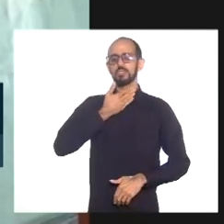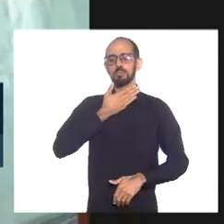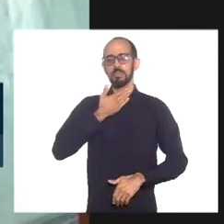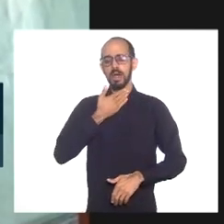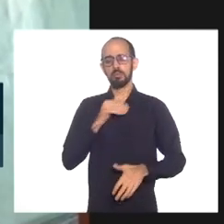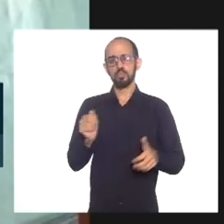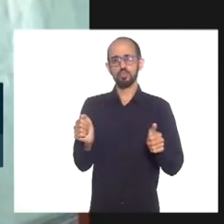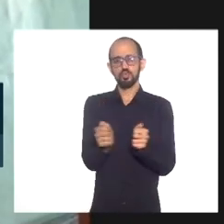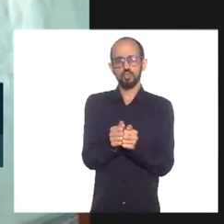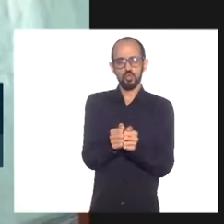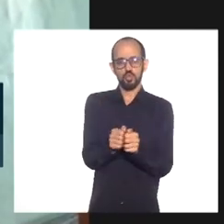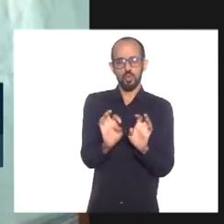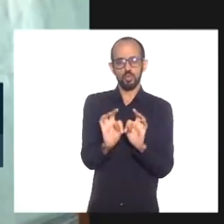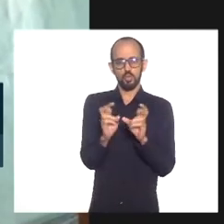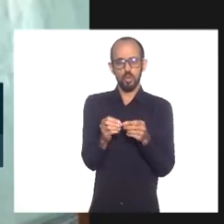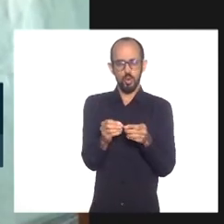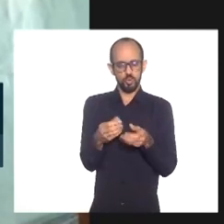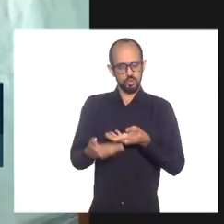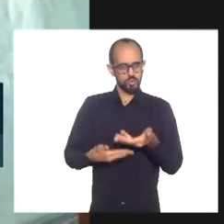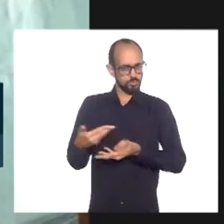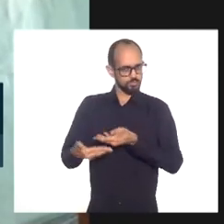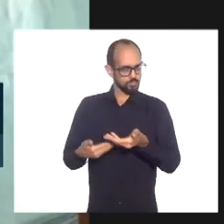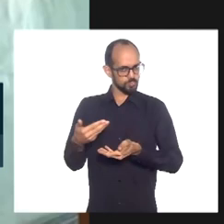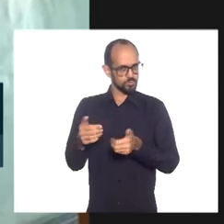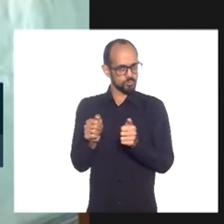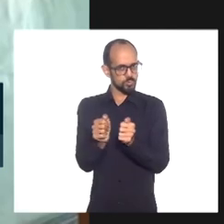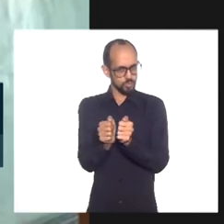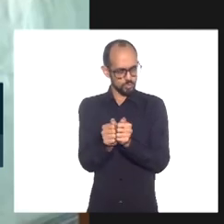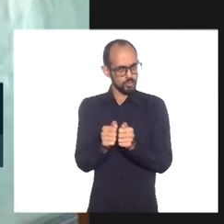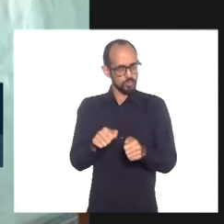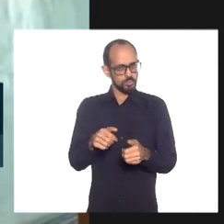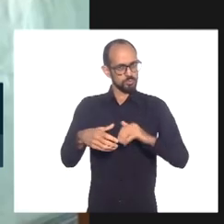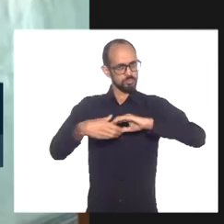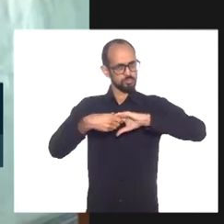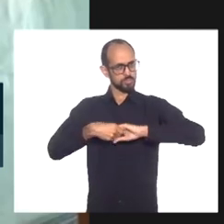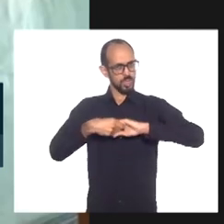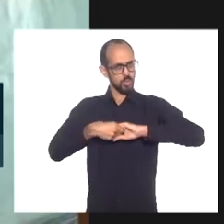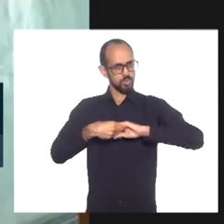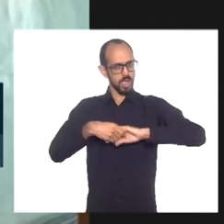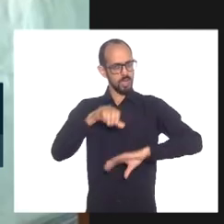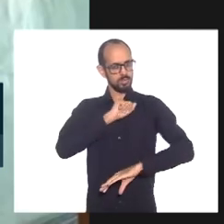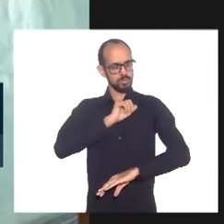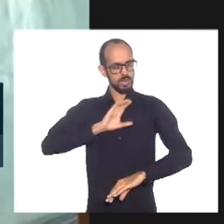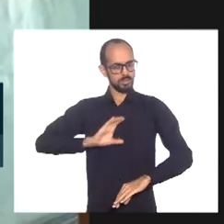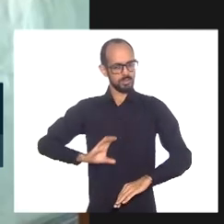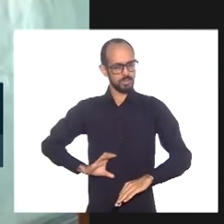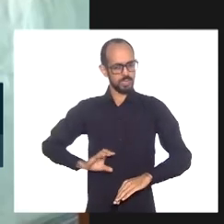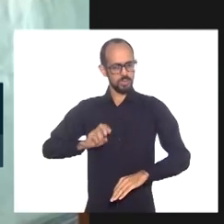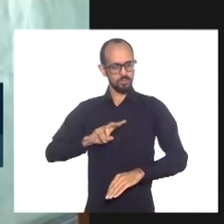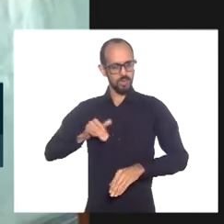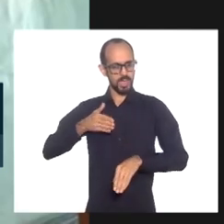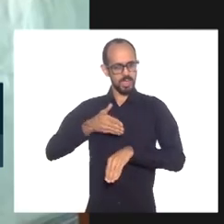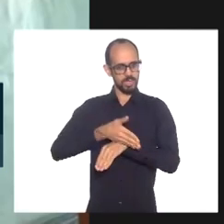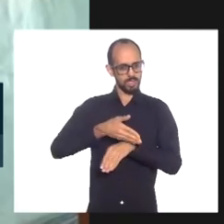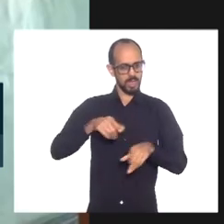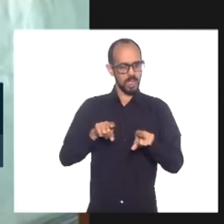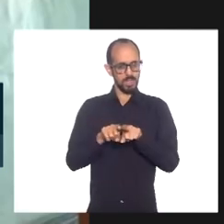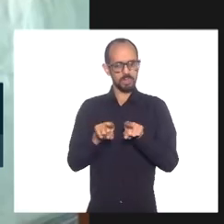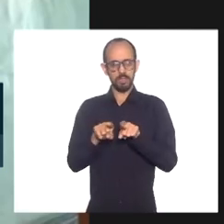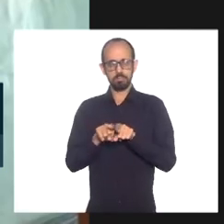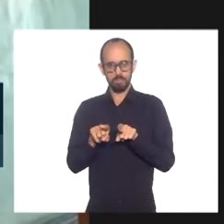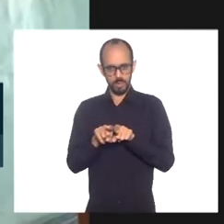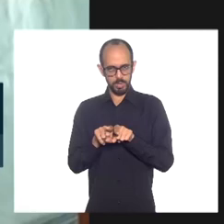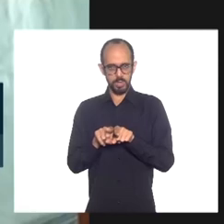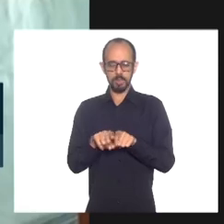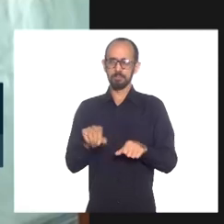entre todos os envolvidos. Saudar o nosso presidente André Siciliano, que já vai estar conosco também,